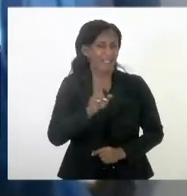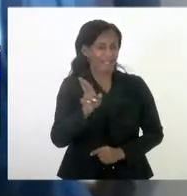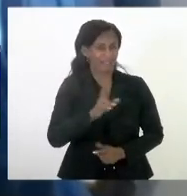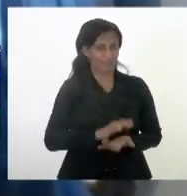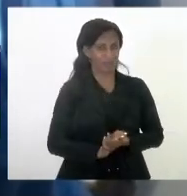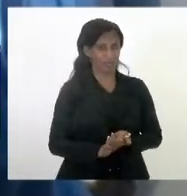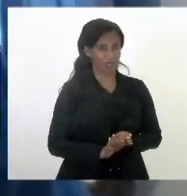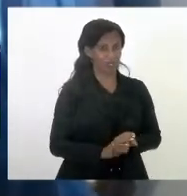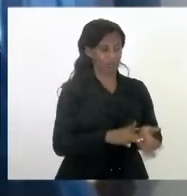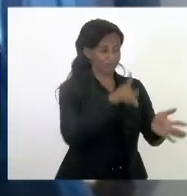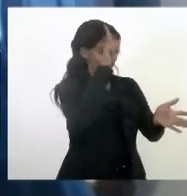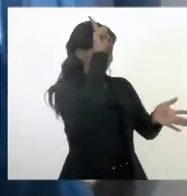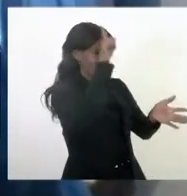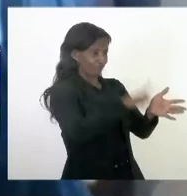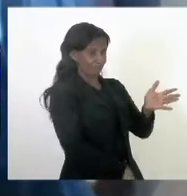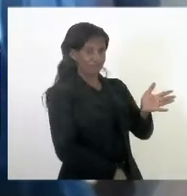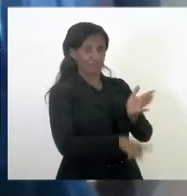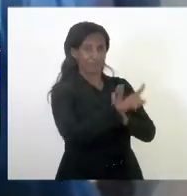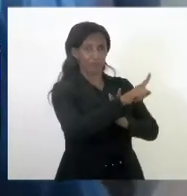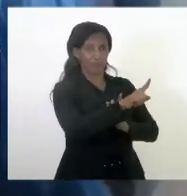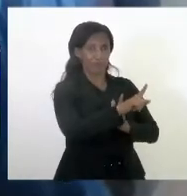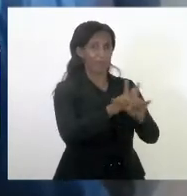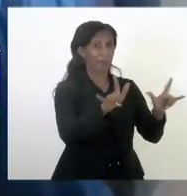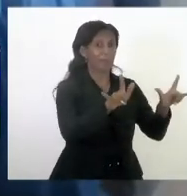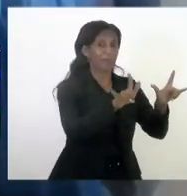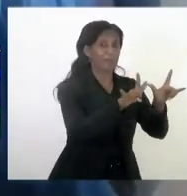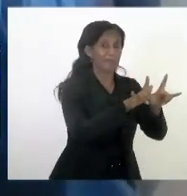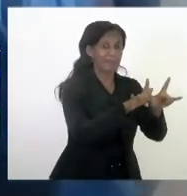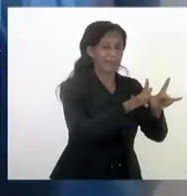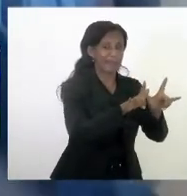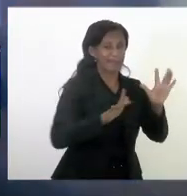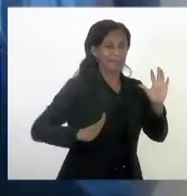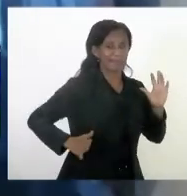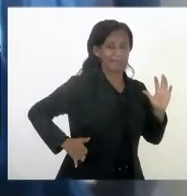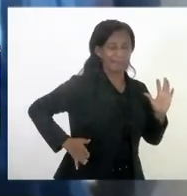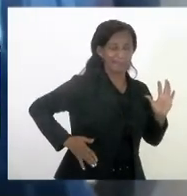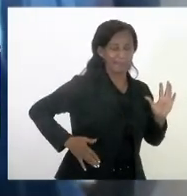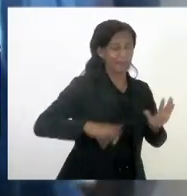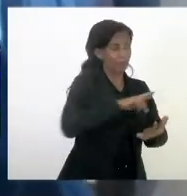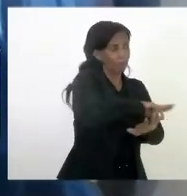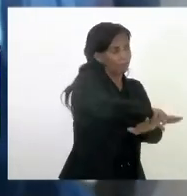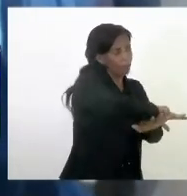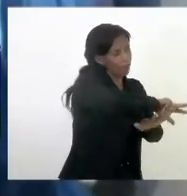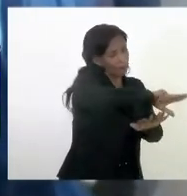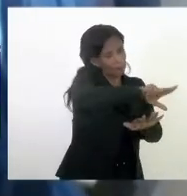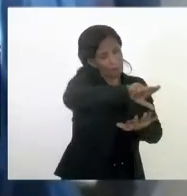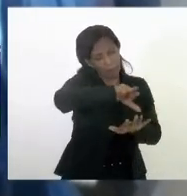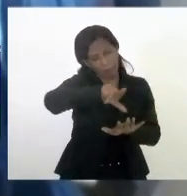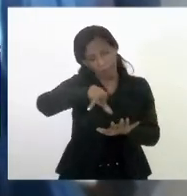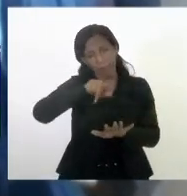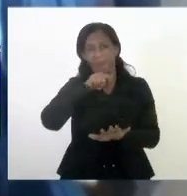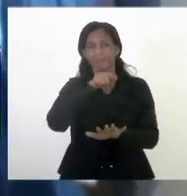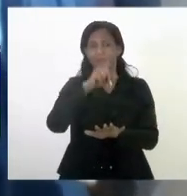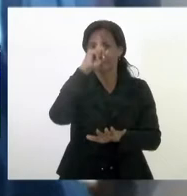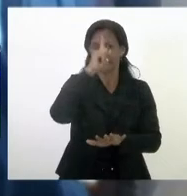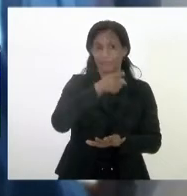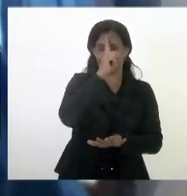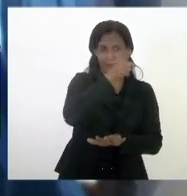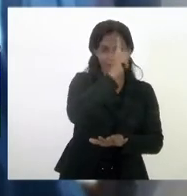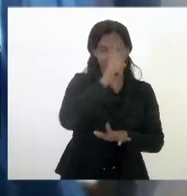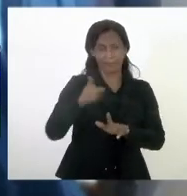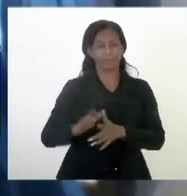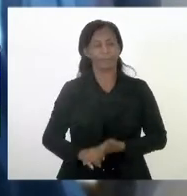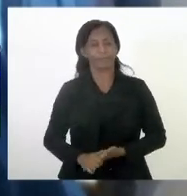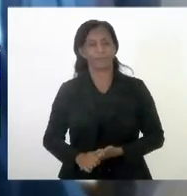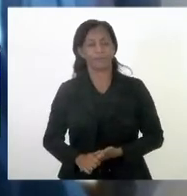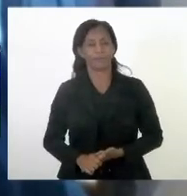dos traficantes, dos traficantes e dos milicianos, nas várias áreas que esses dominam, né?